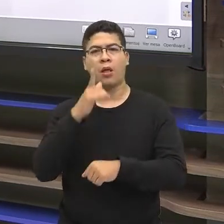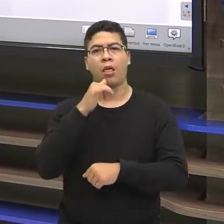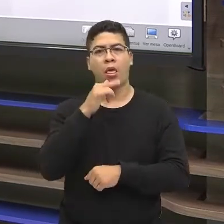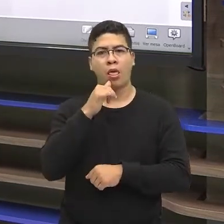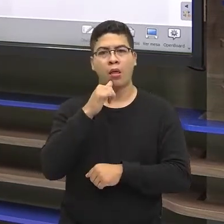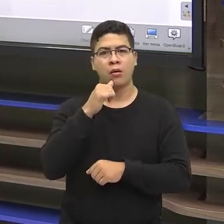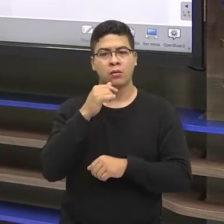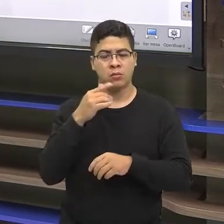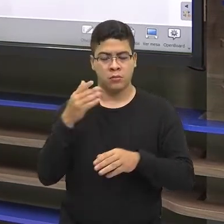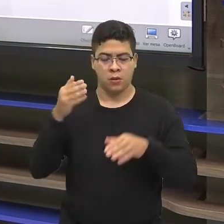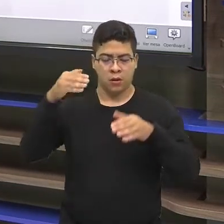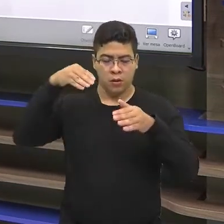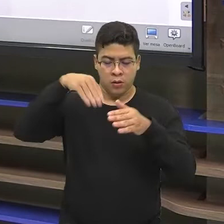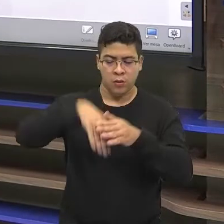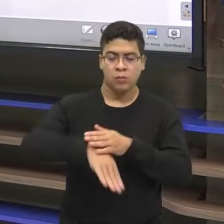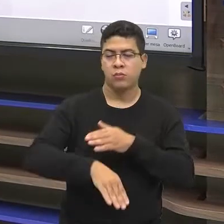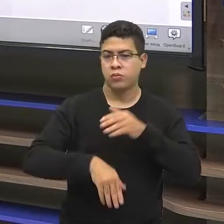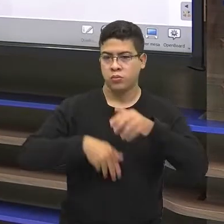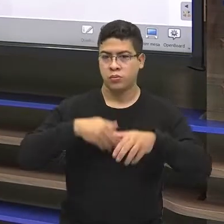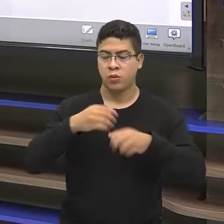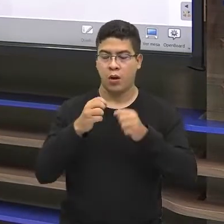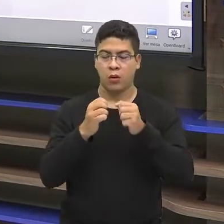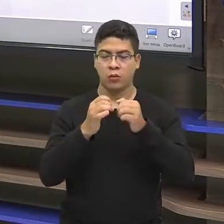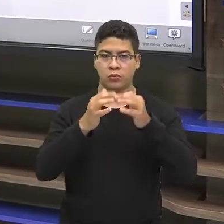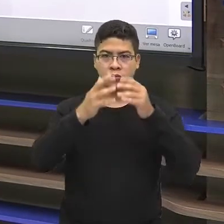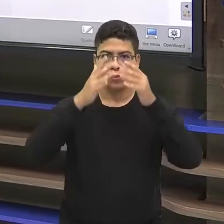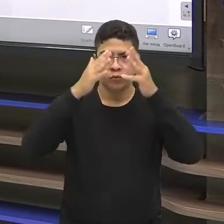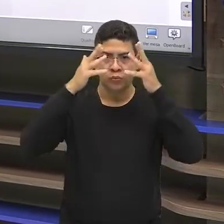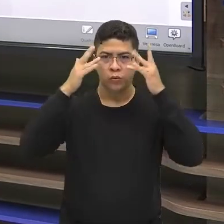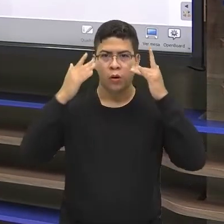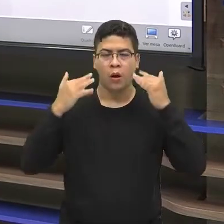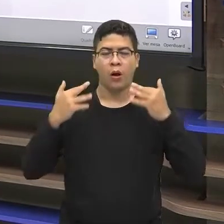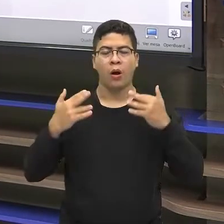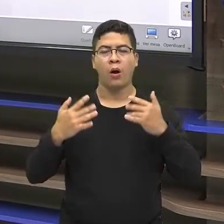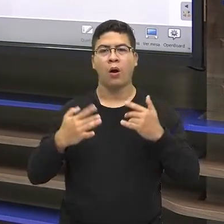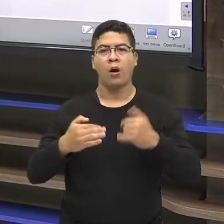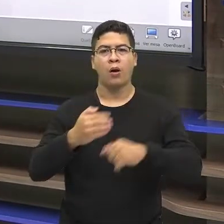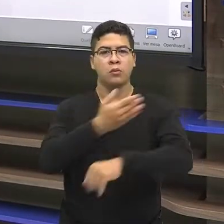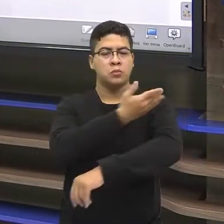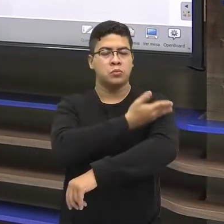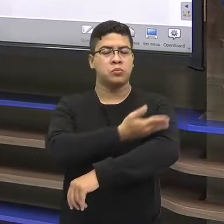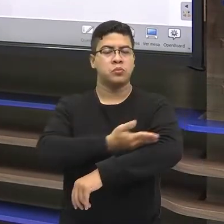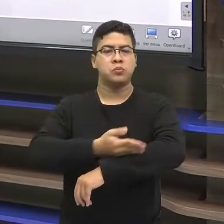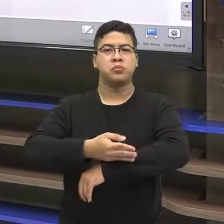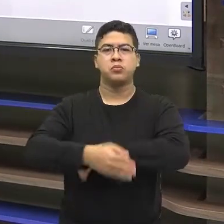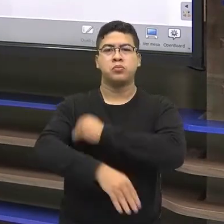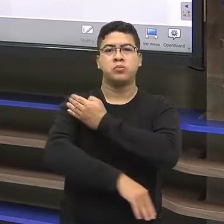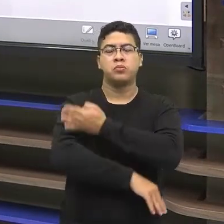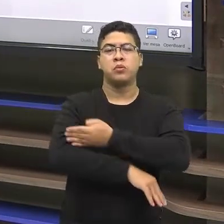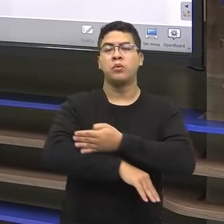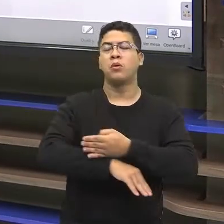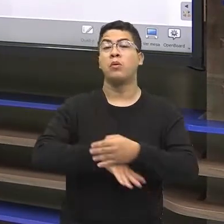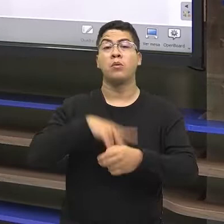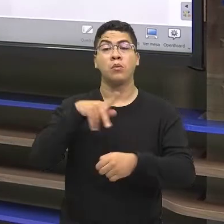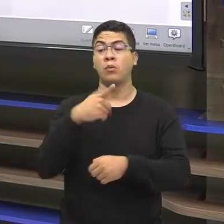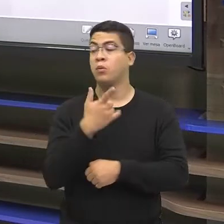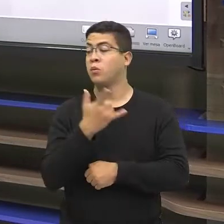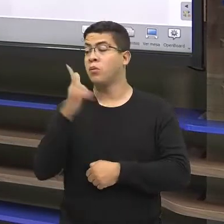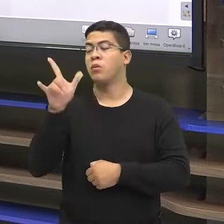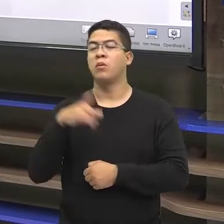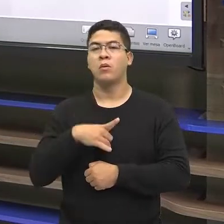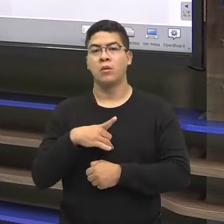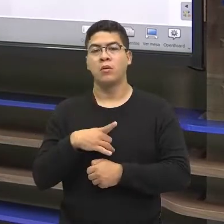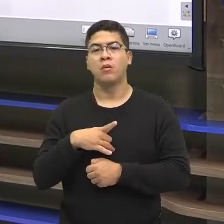aí ele mergulha na água, ele embranquece, fica branco, né? Aí o outro parceiro dele